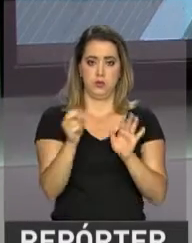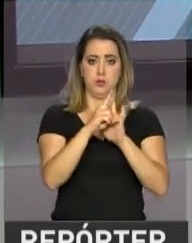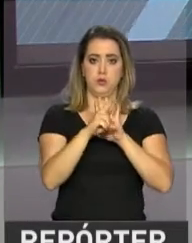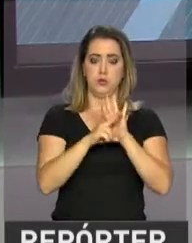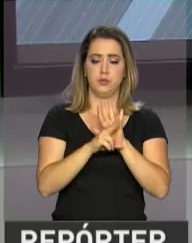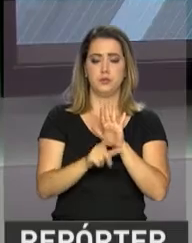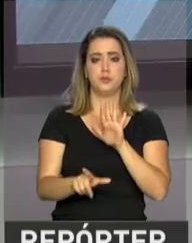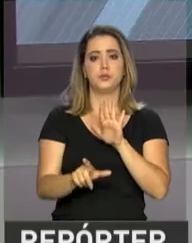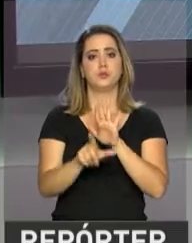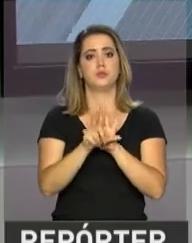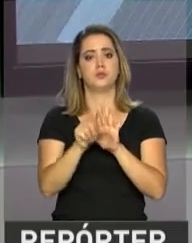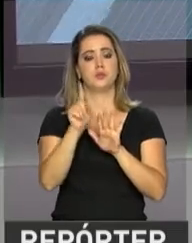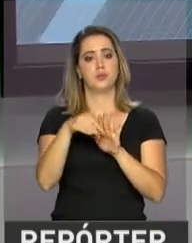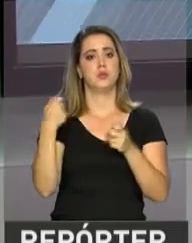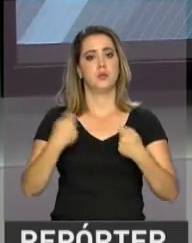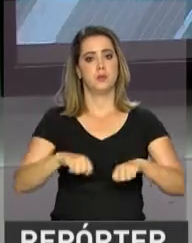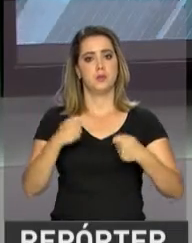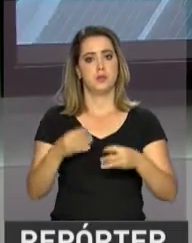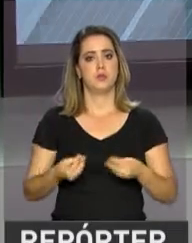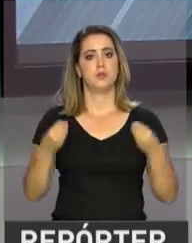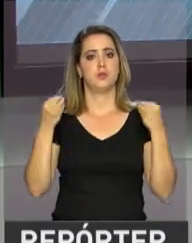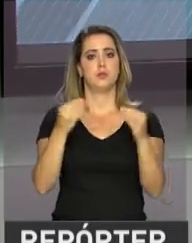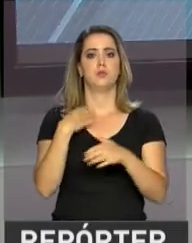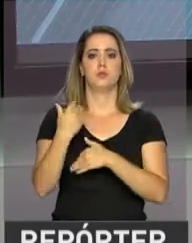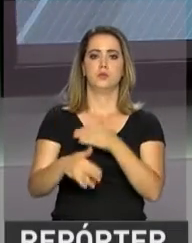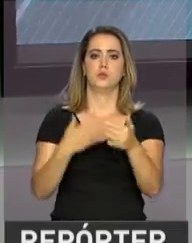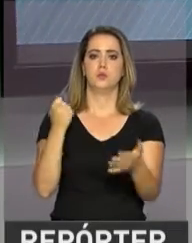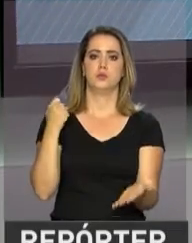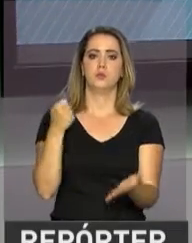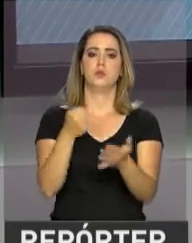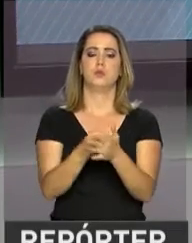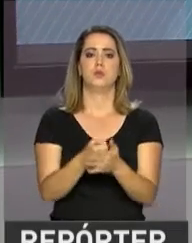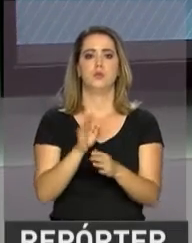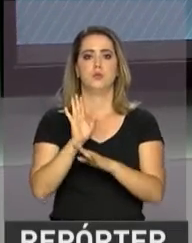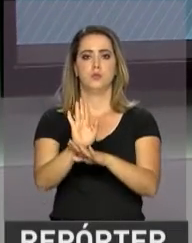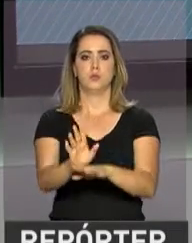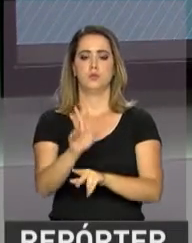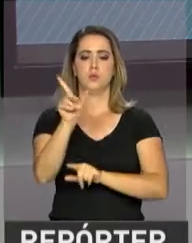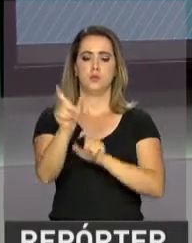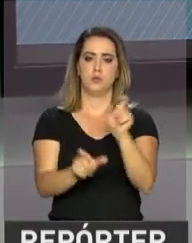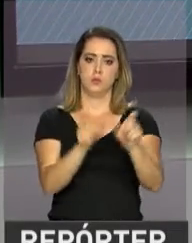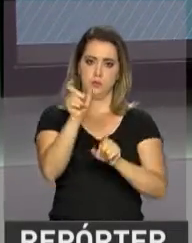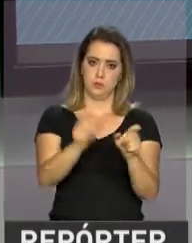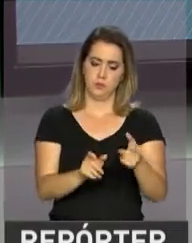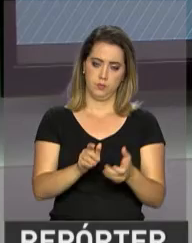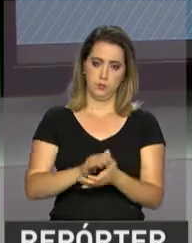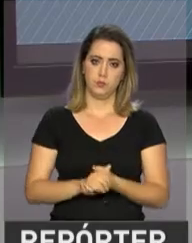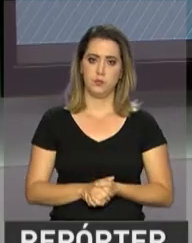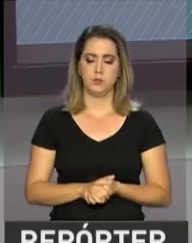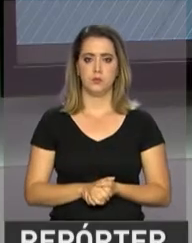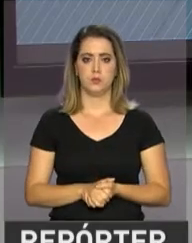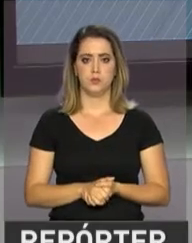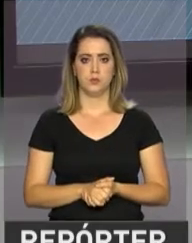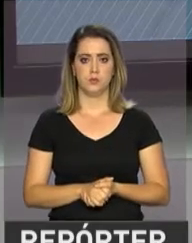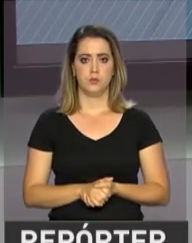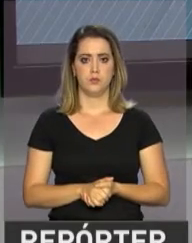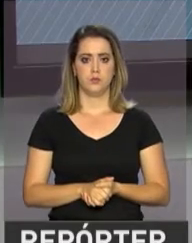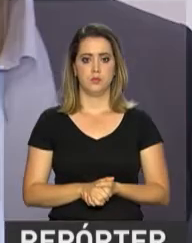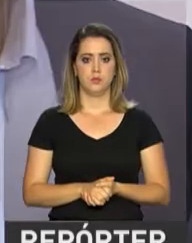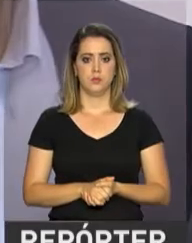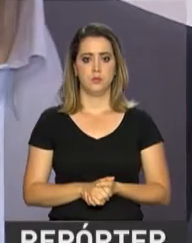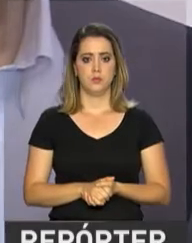é necessária para garantir a continuidade do pagamento de benefícios à população